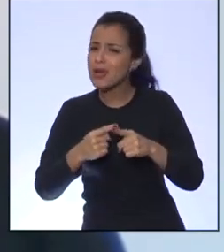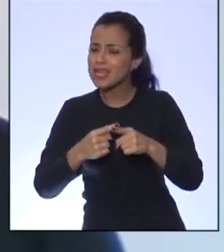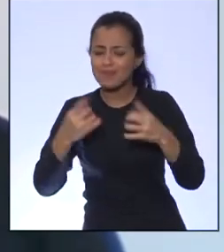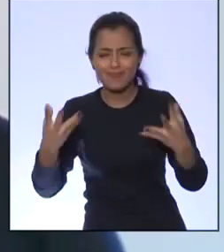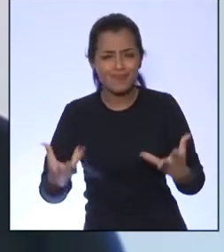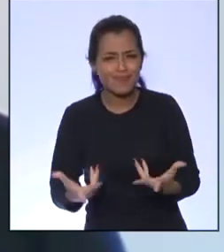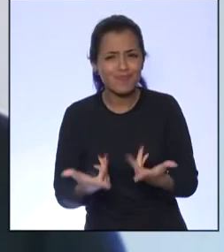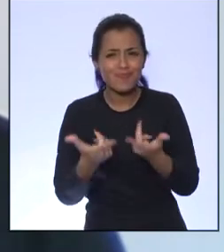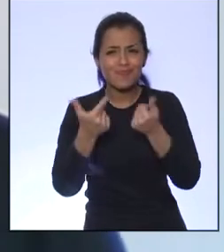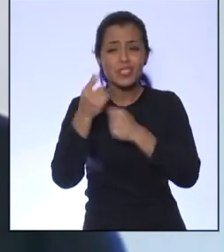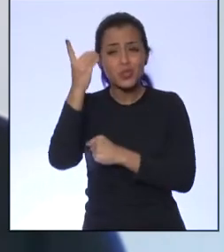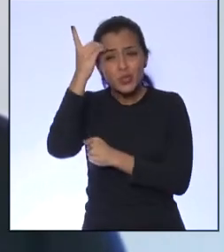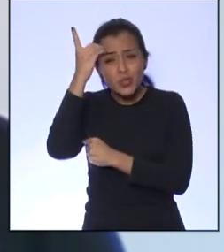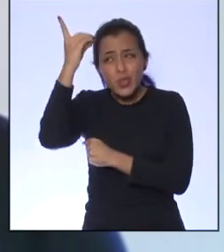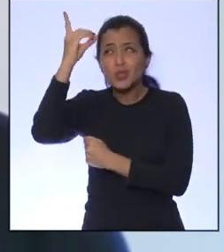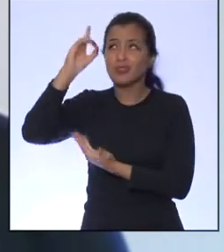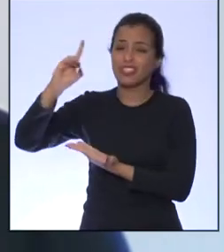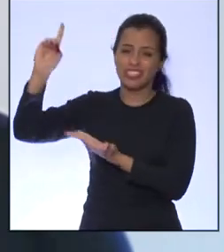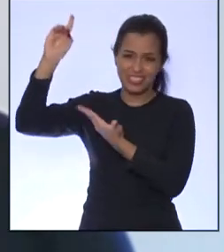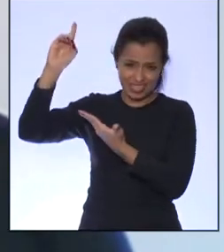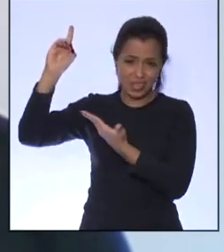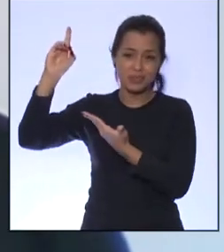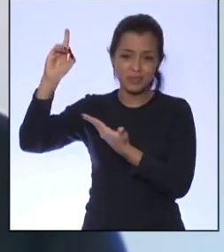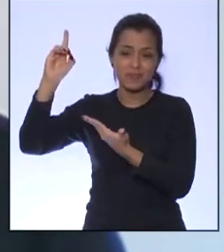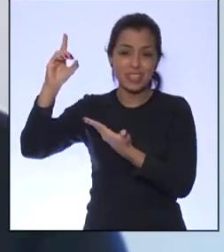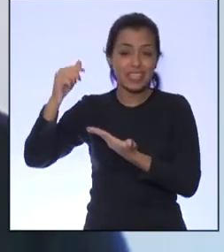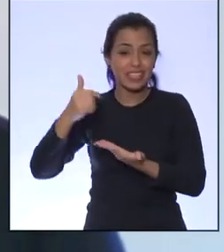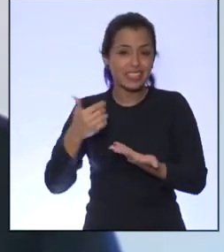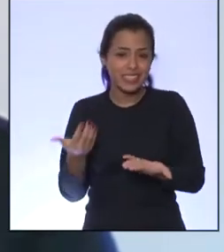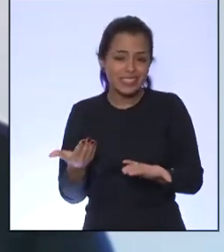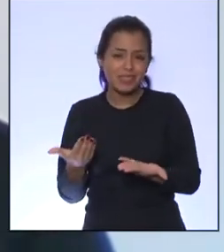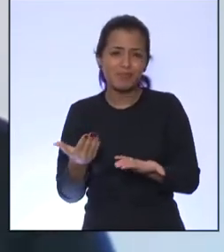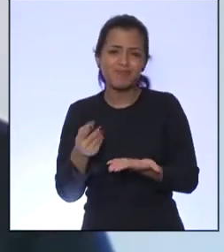de Deus. E é assim que eu enfrento e